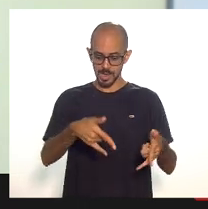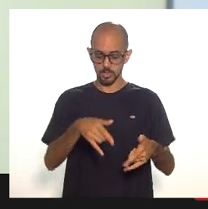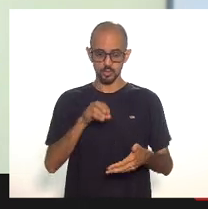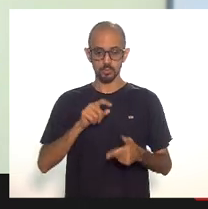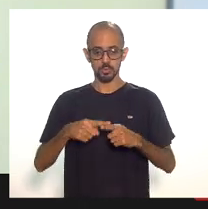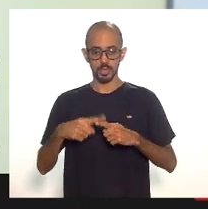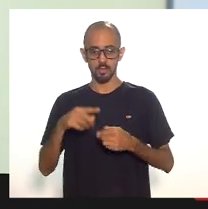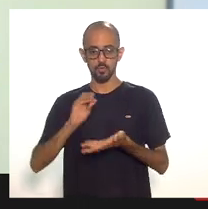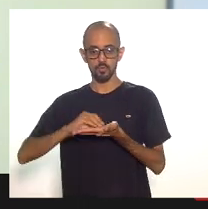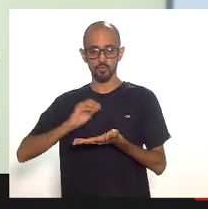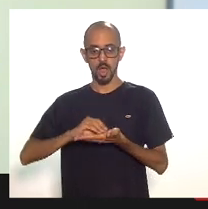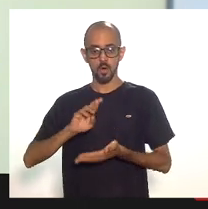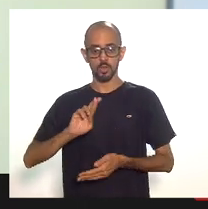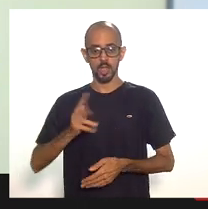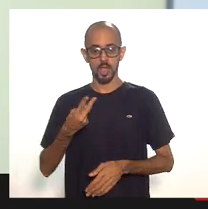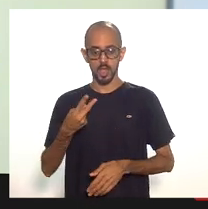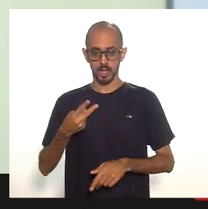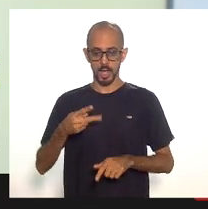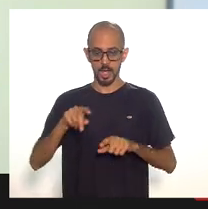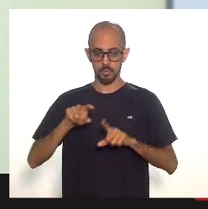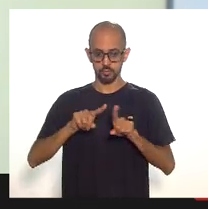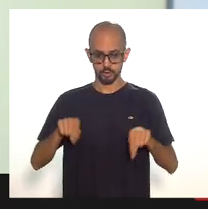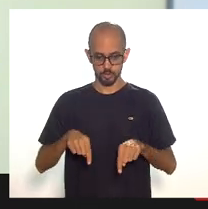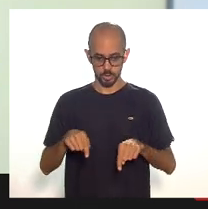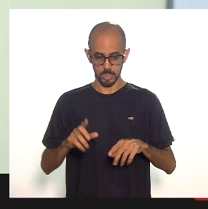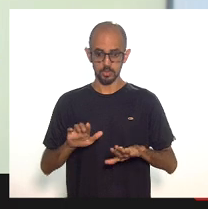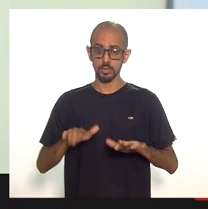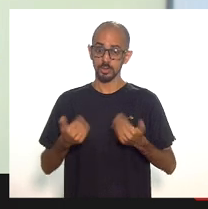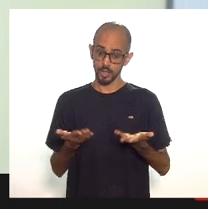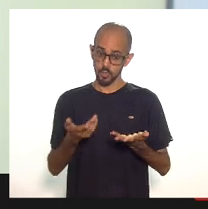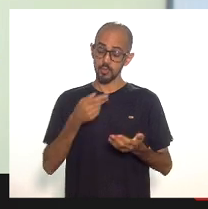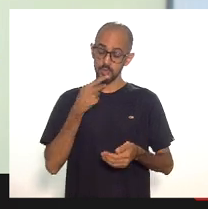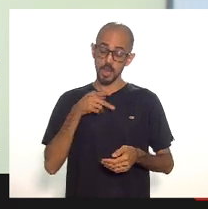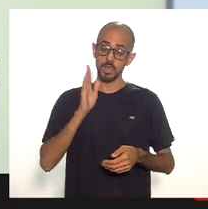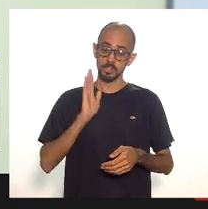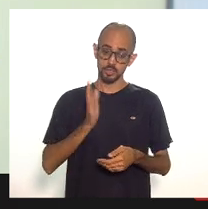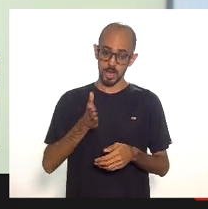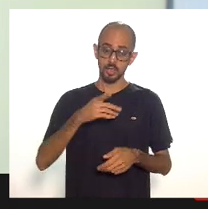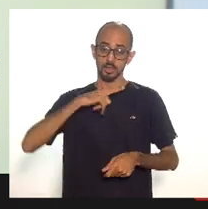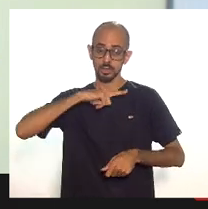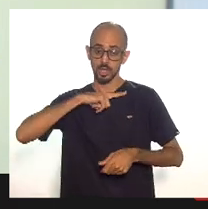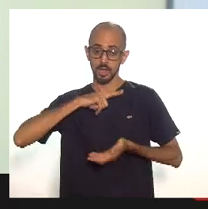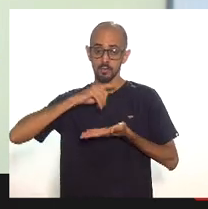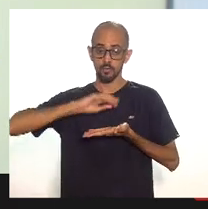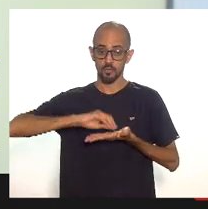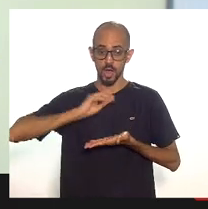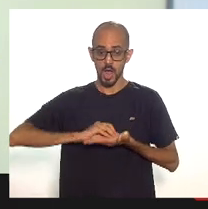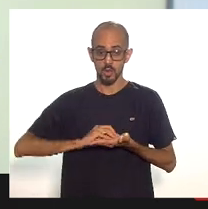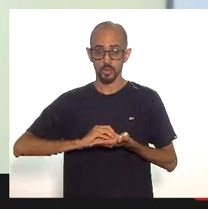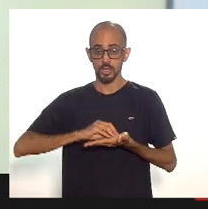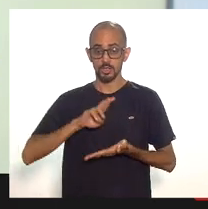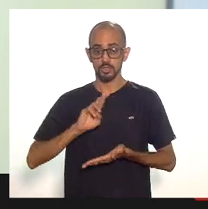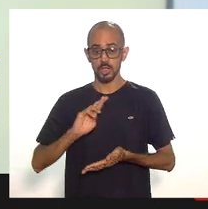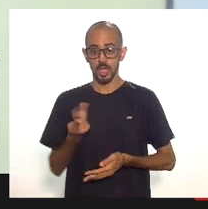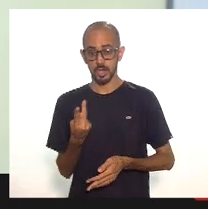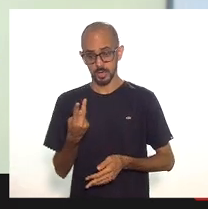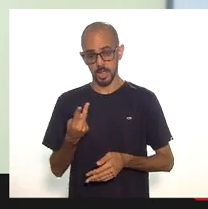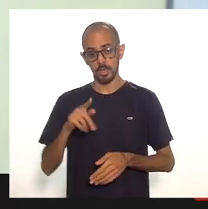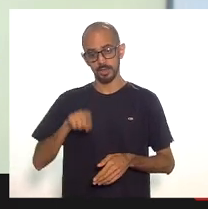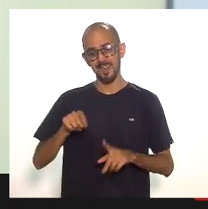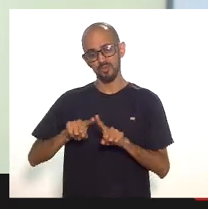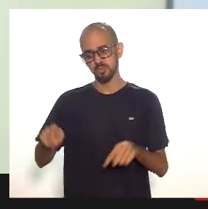falei anteriormente, falei na audiência, que existe uma deficiência de RH em toda a